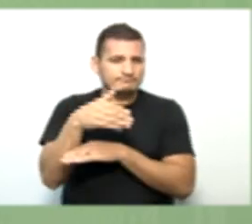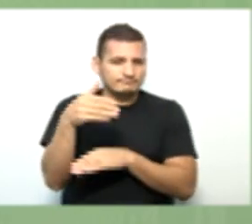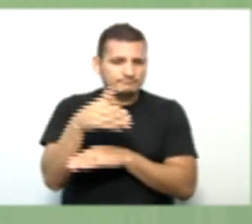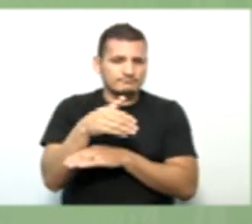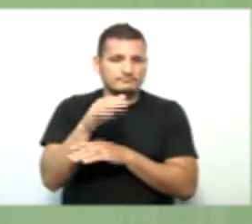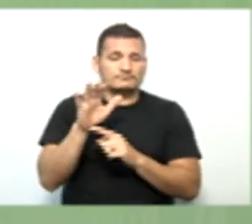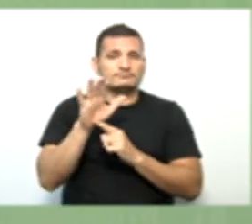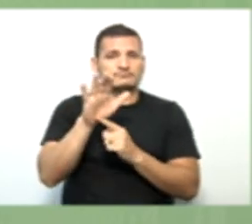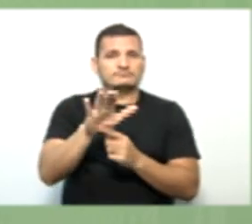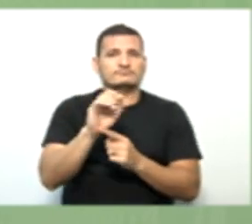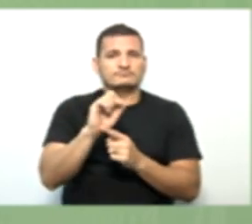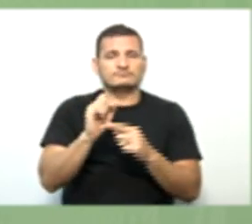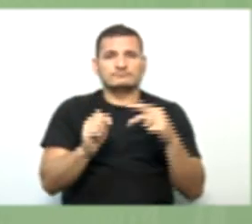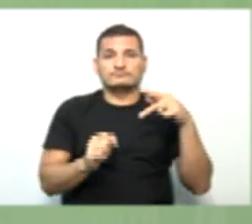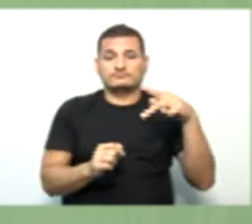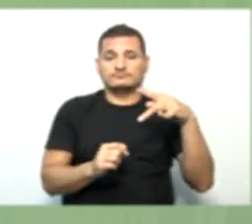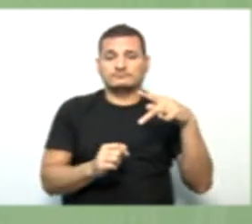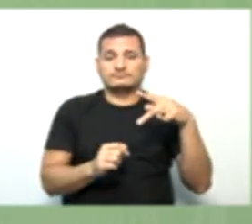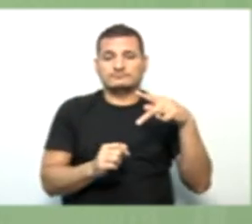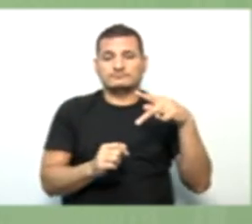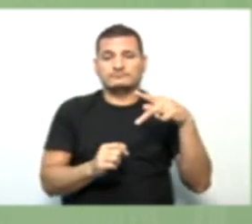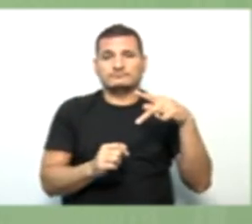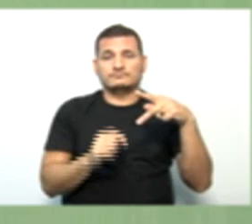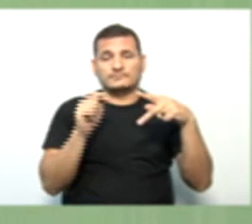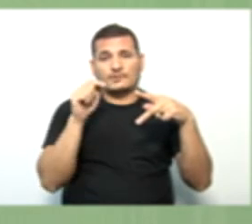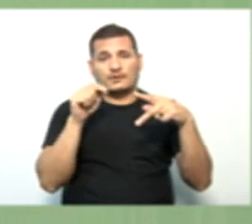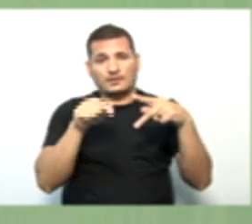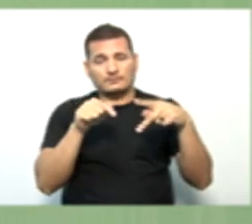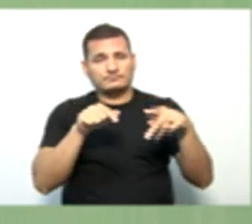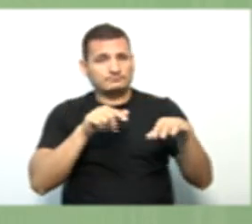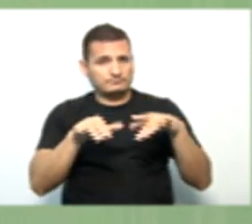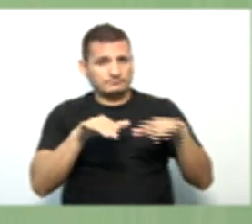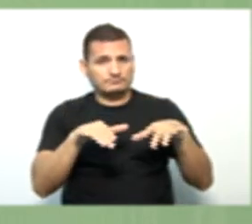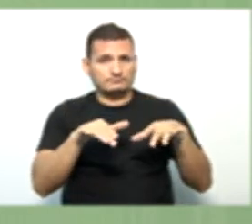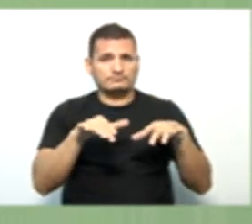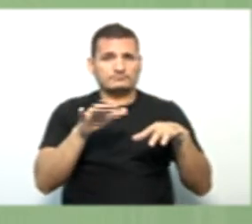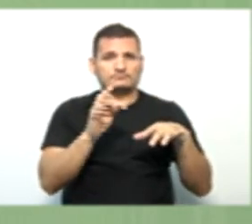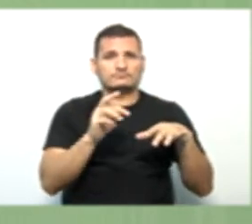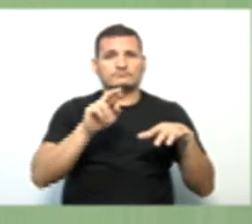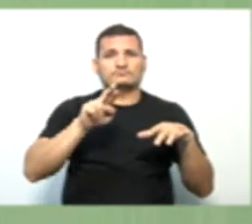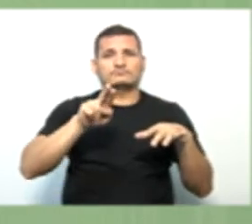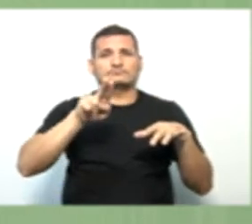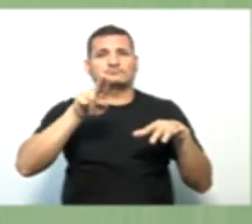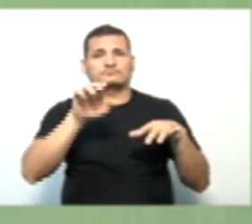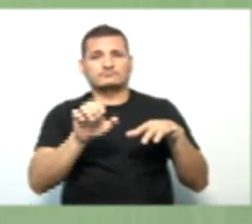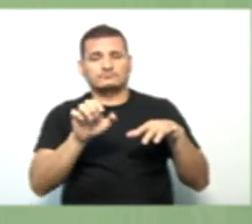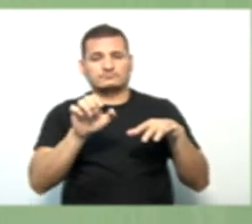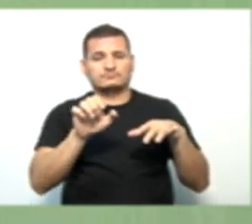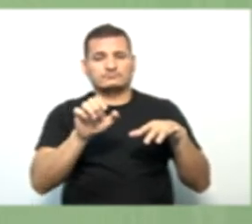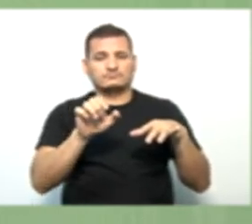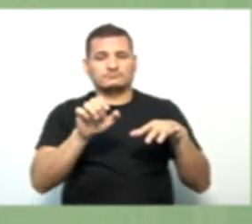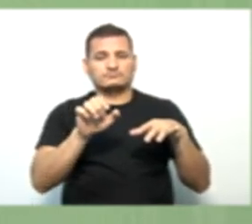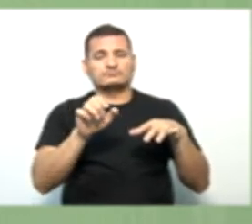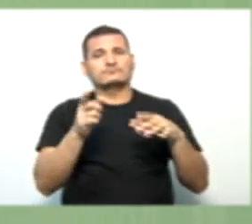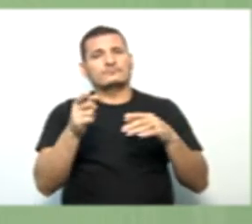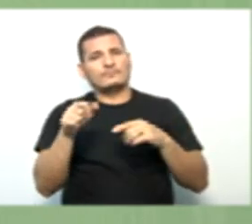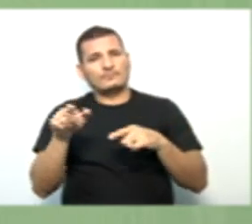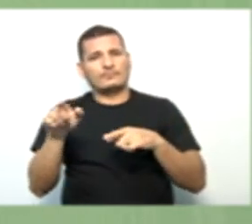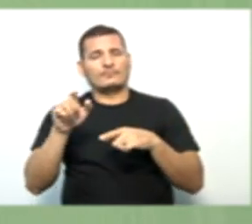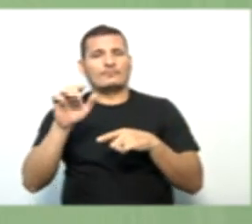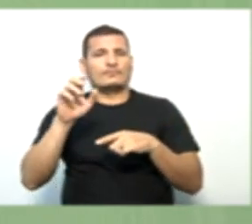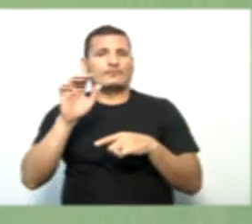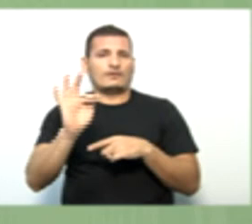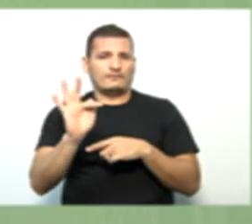isso através de um P, e isso na programação pode ser feito através do true. E o F para representar